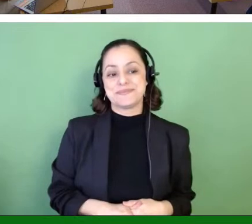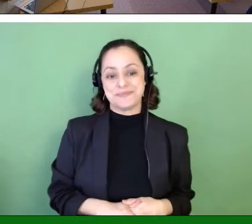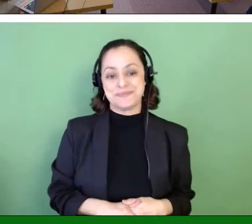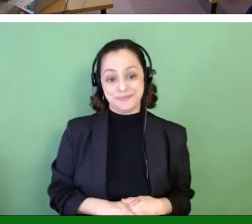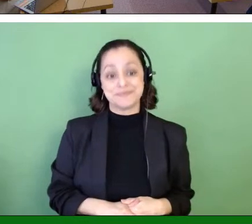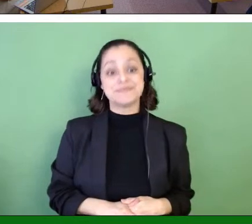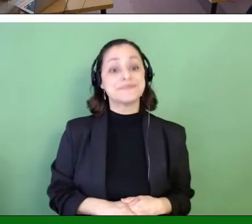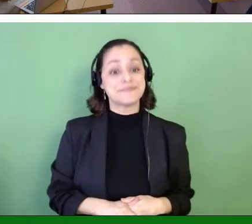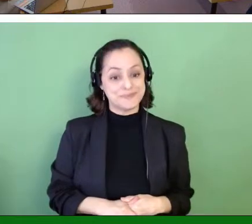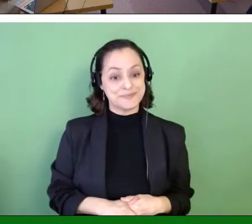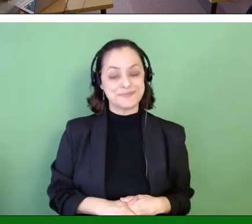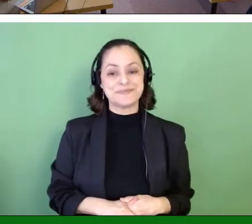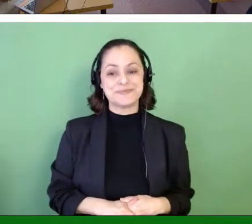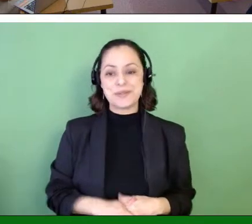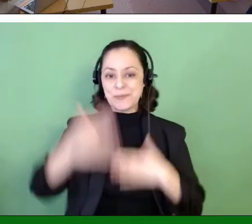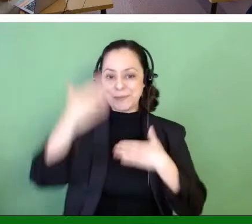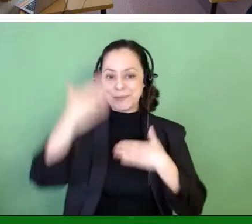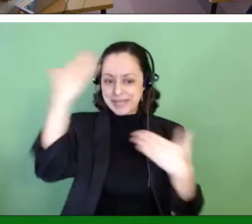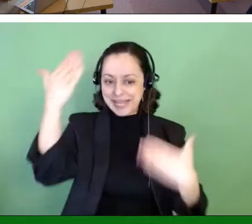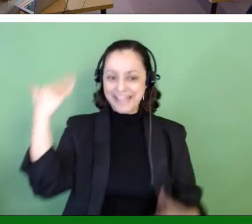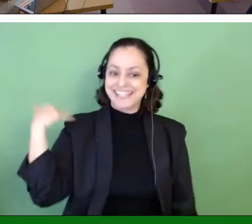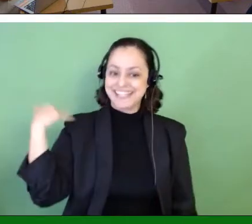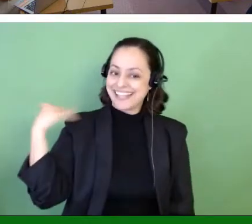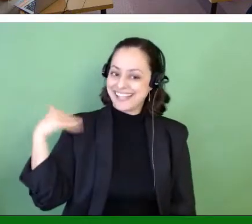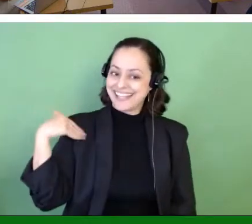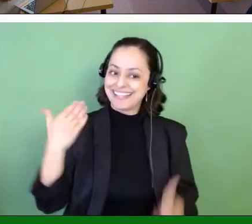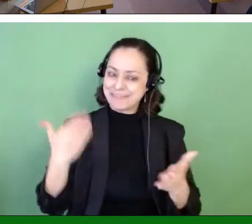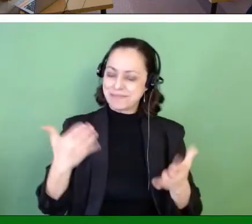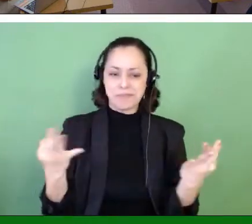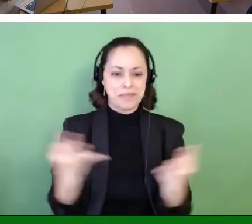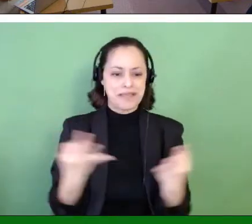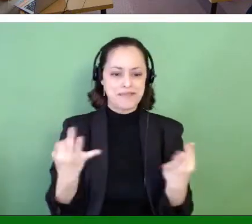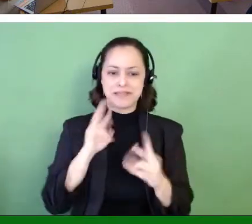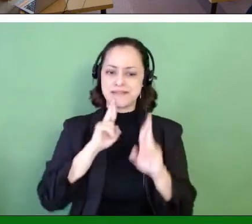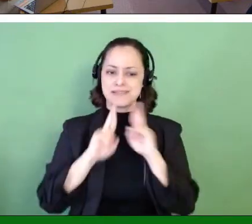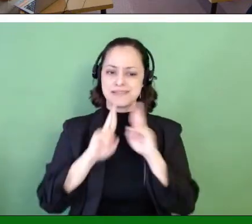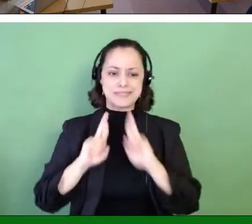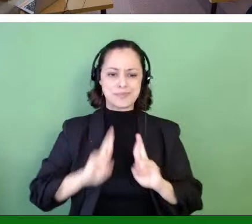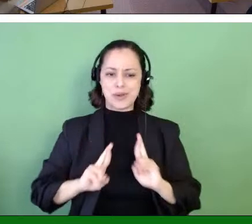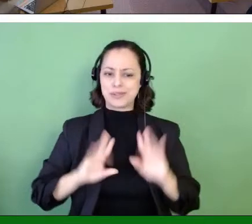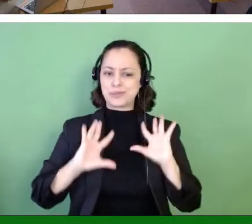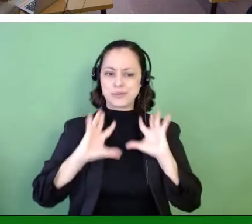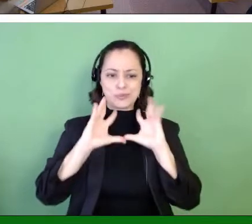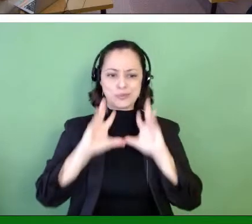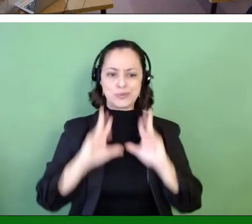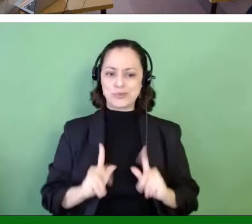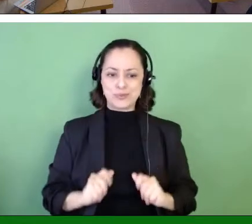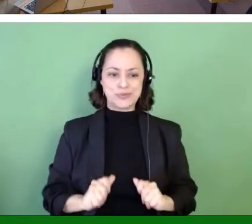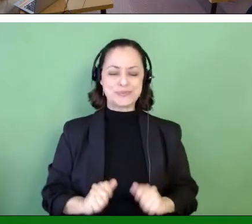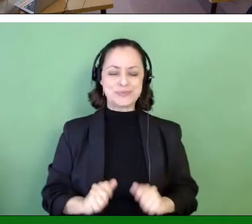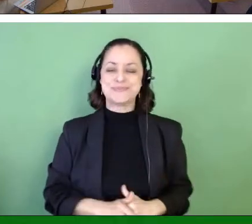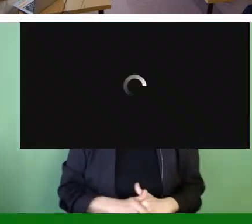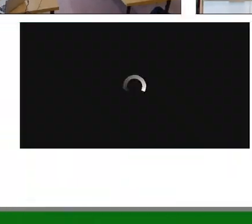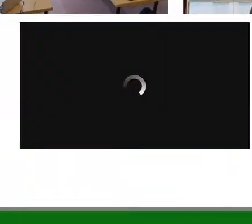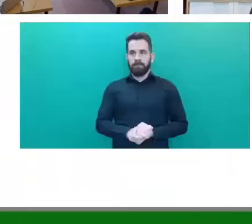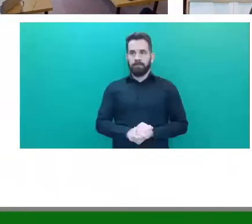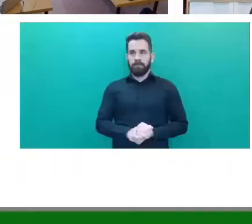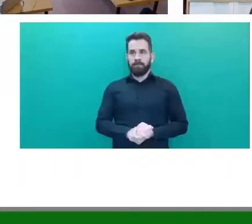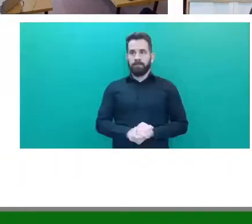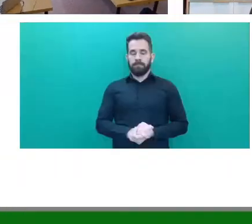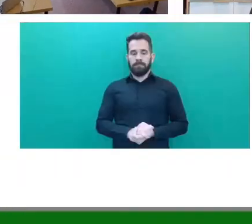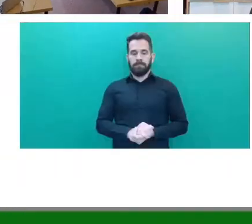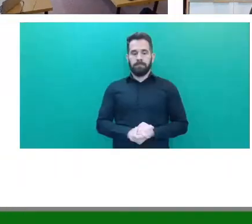Muitíssimo obrigado, Renata. Tudo perfeitamente respondido. Bom, eu queria